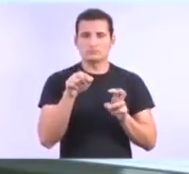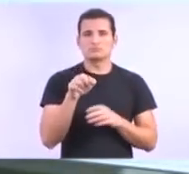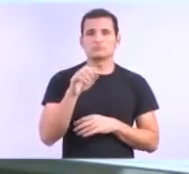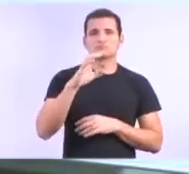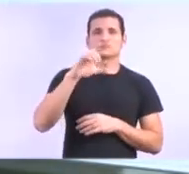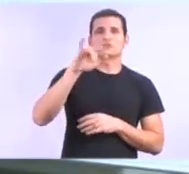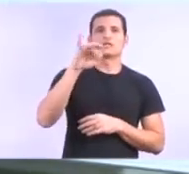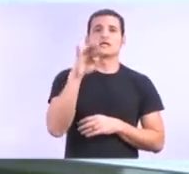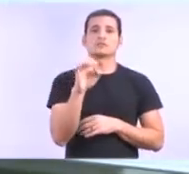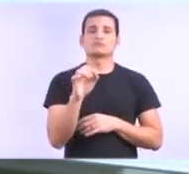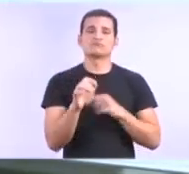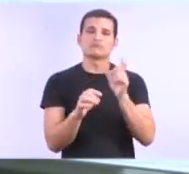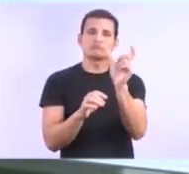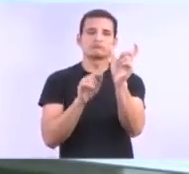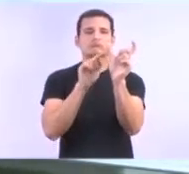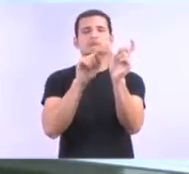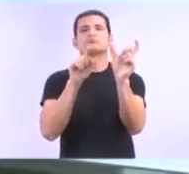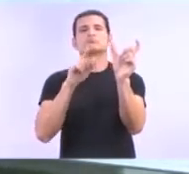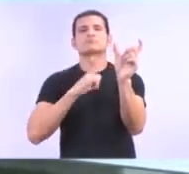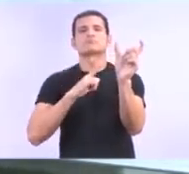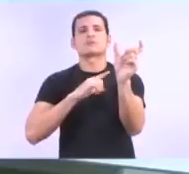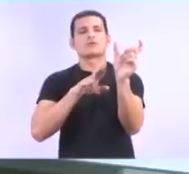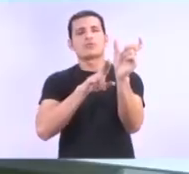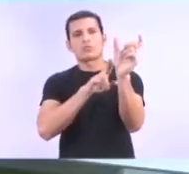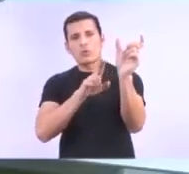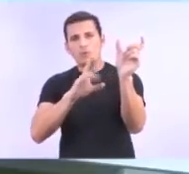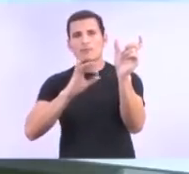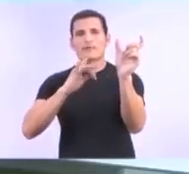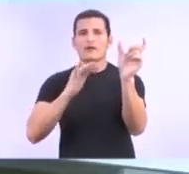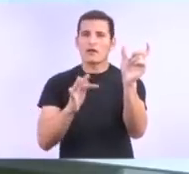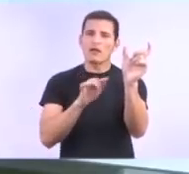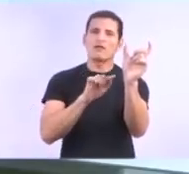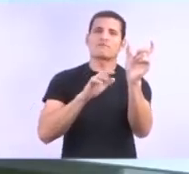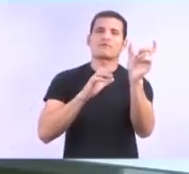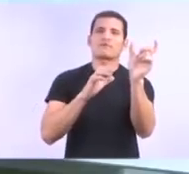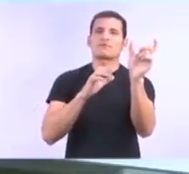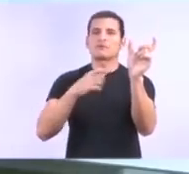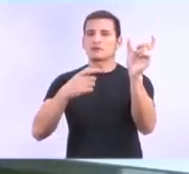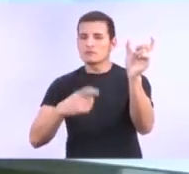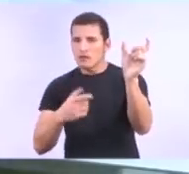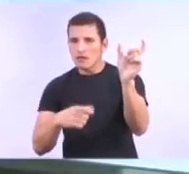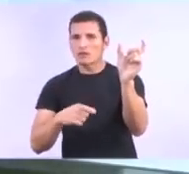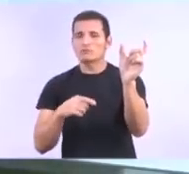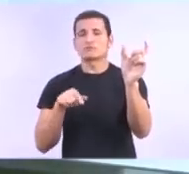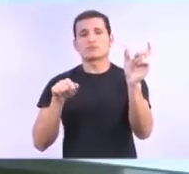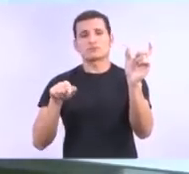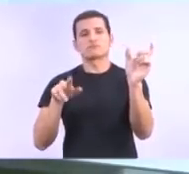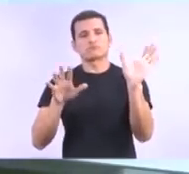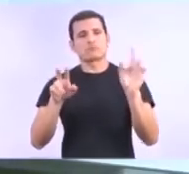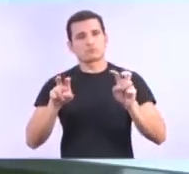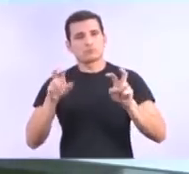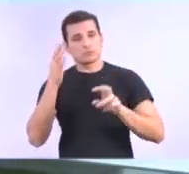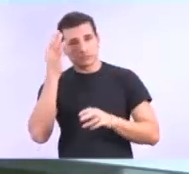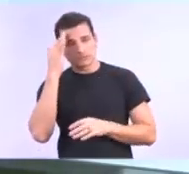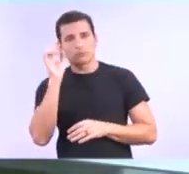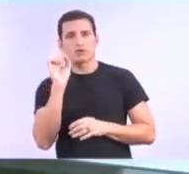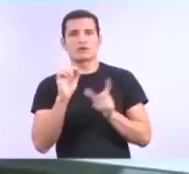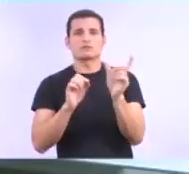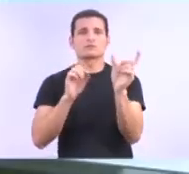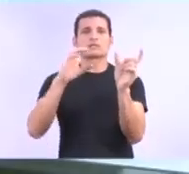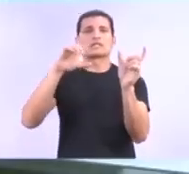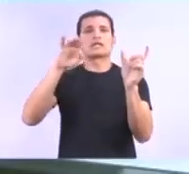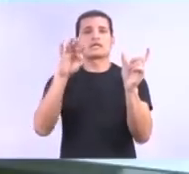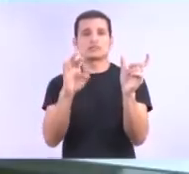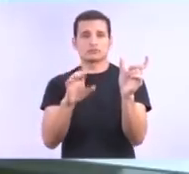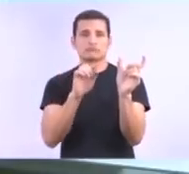que tem nome, tem CPF, tem renda familiar, e o computador vai começar a saber, opa, então eu sei o que é cliente. A partir do momento que eu sei o que é cliente, todos os objetos que eu